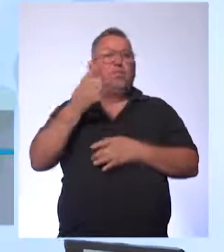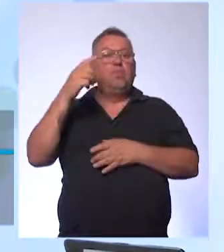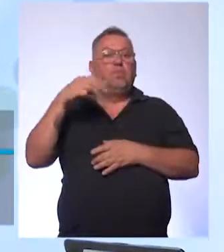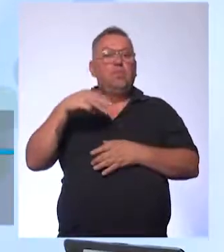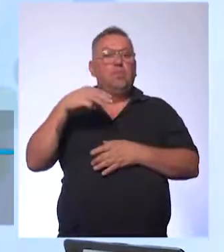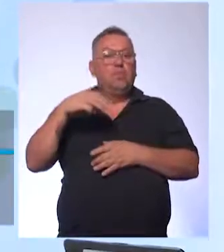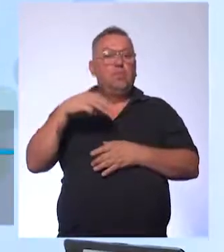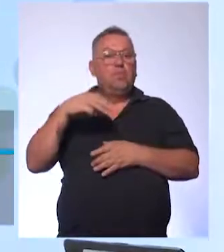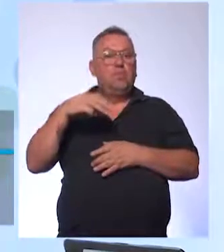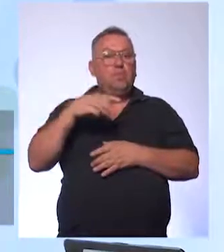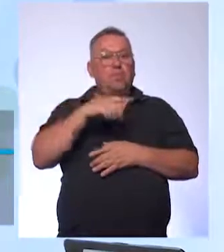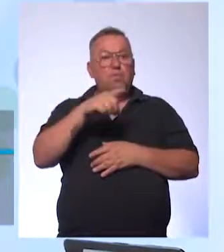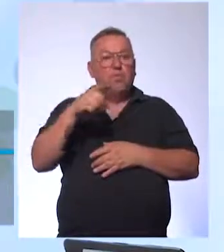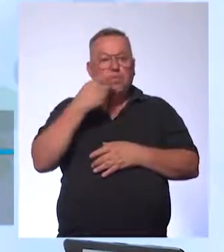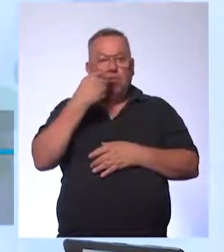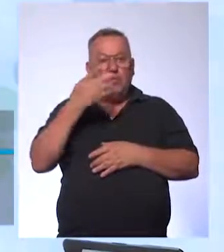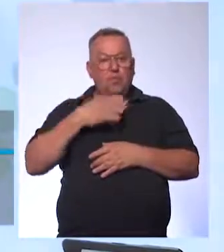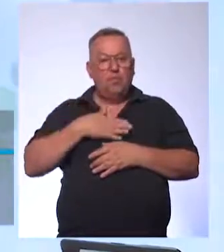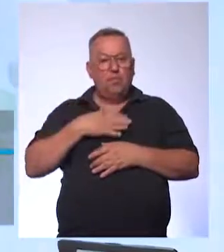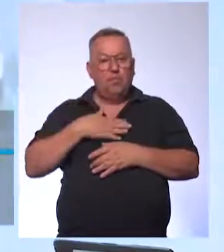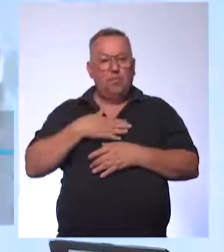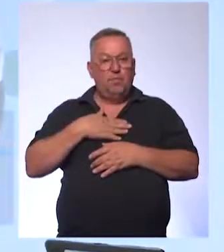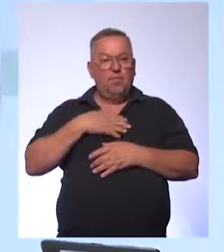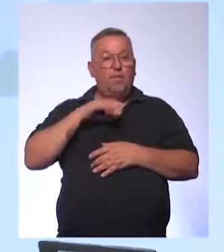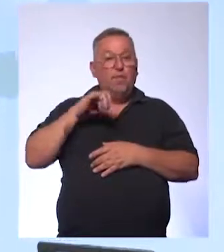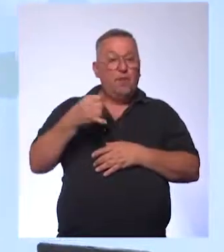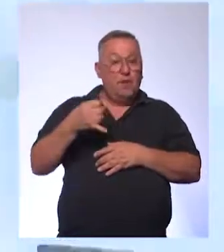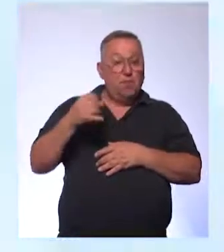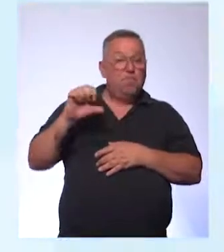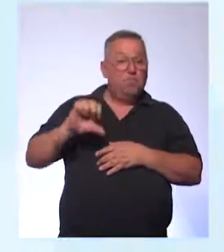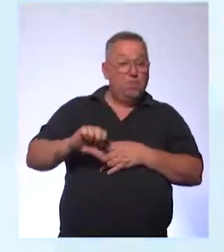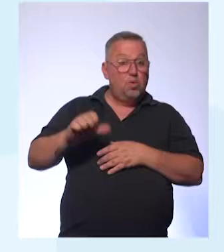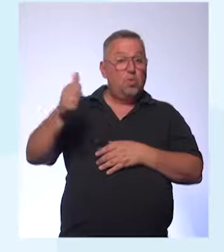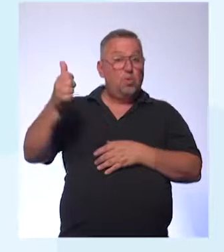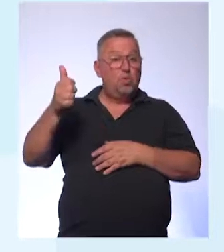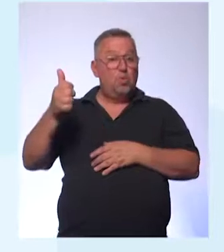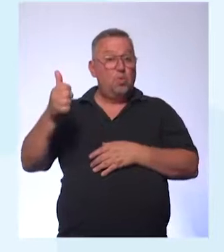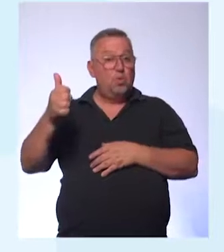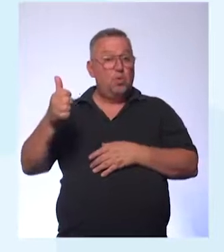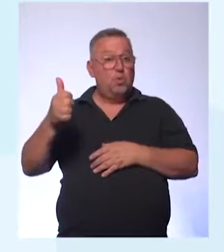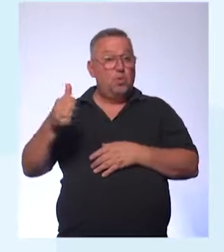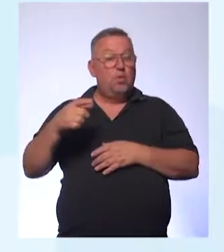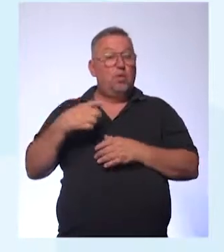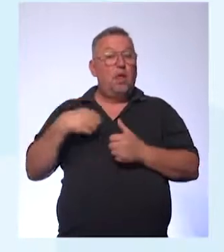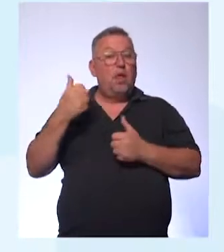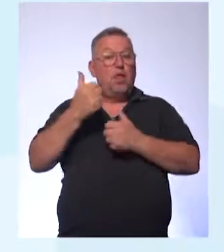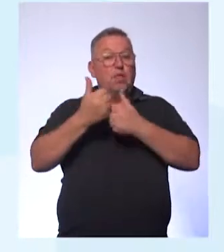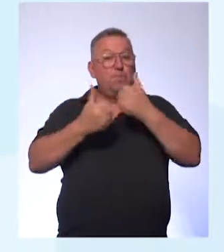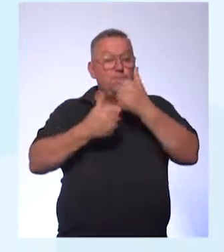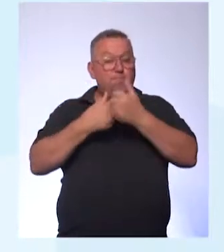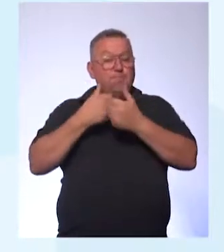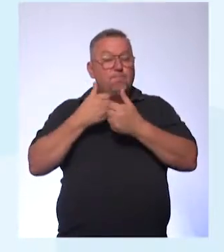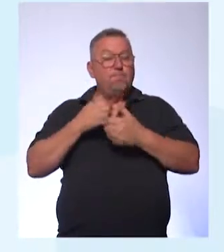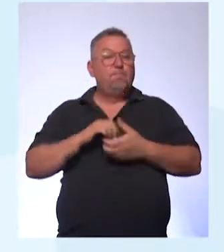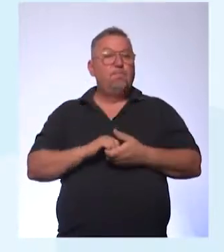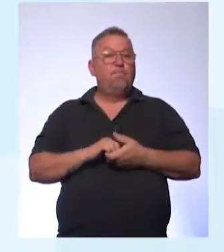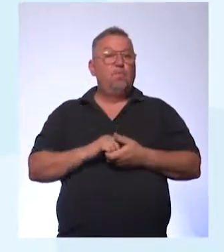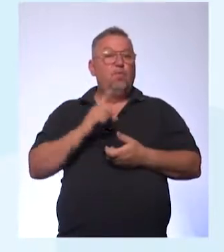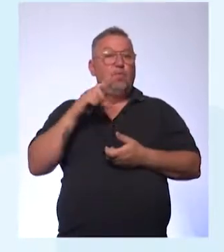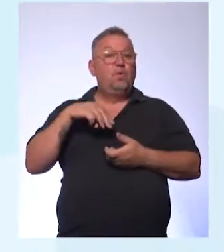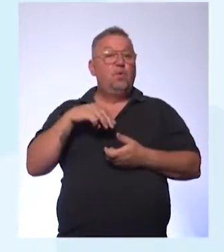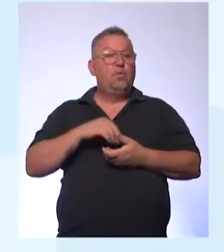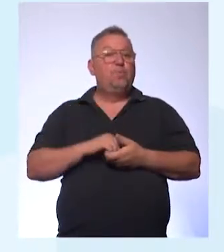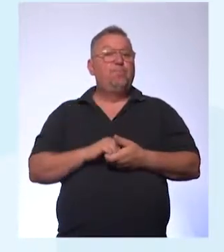1 minuto para você dizer para mim também vantagens e desvantagens da fonte renovável de energia.